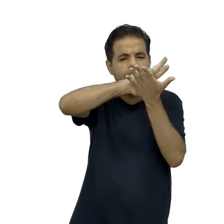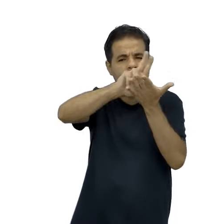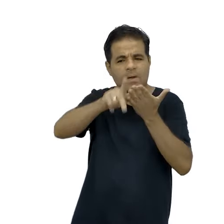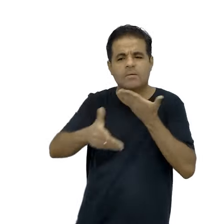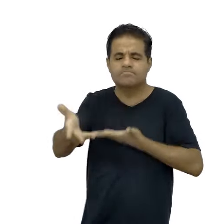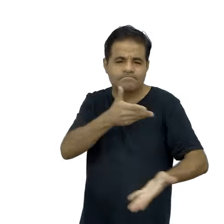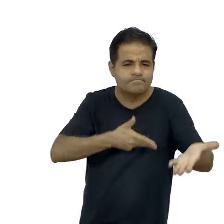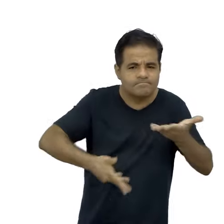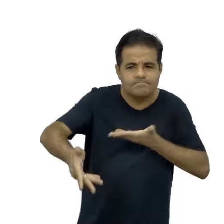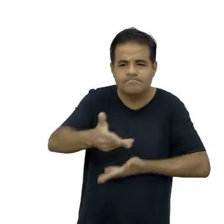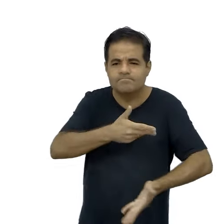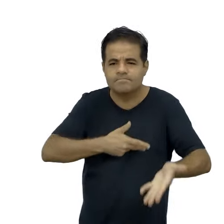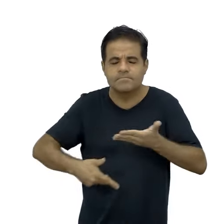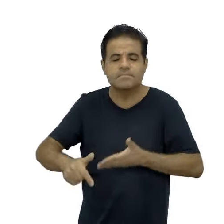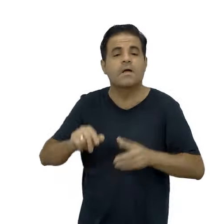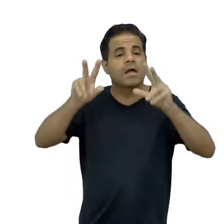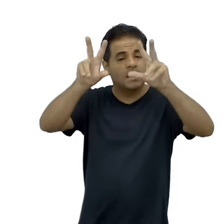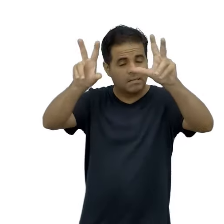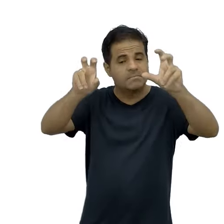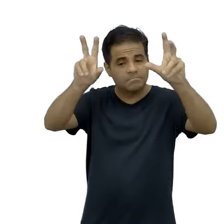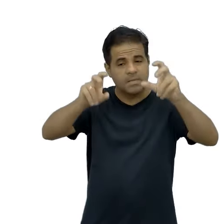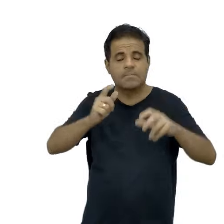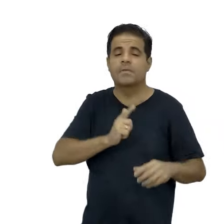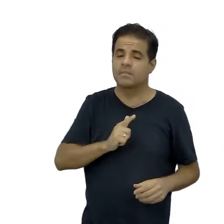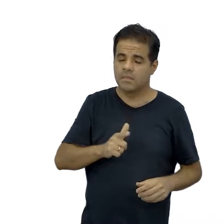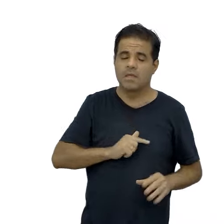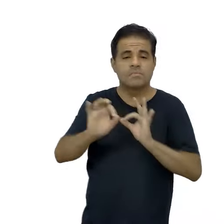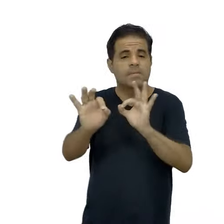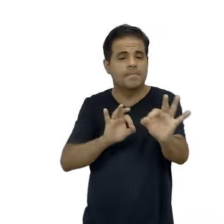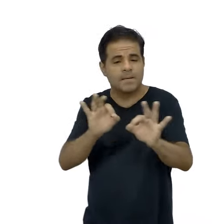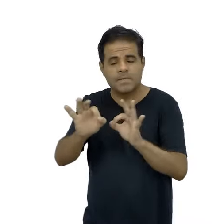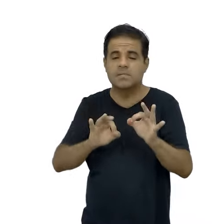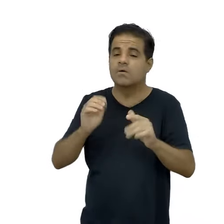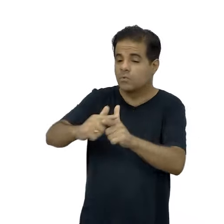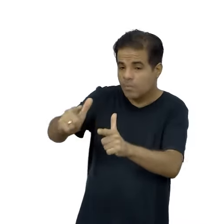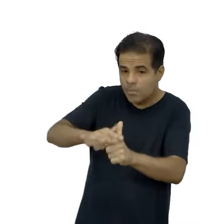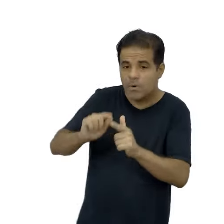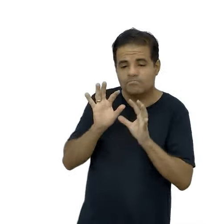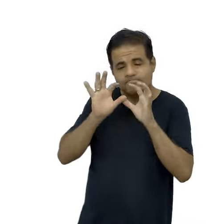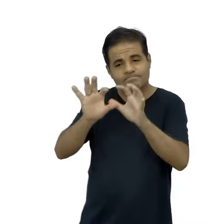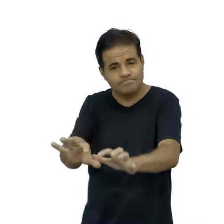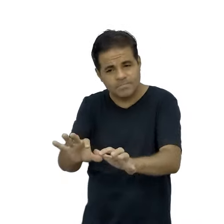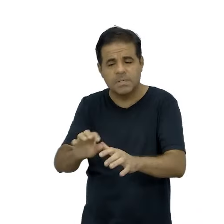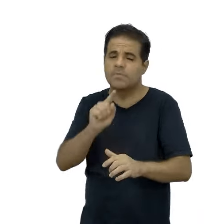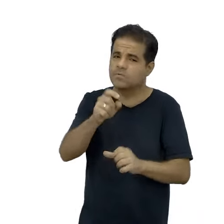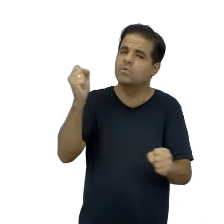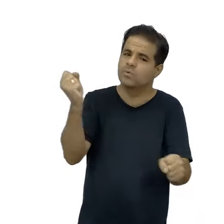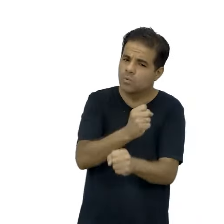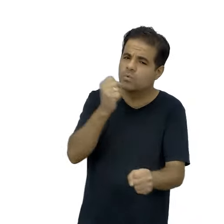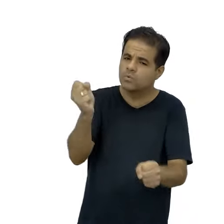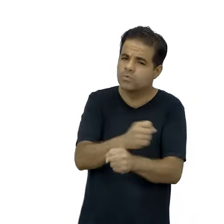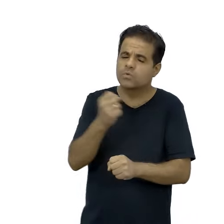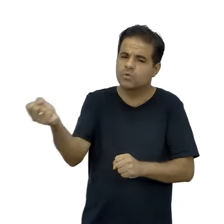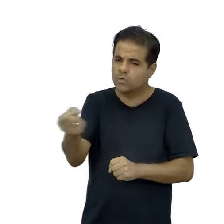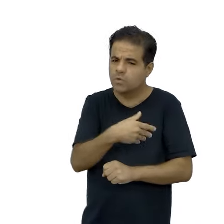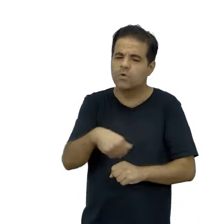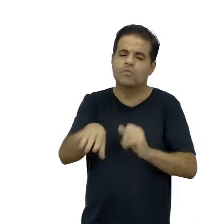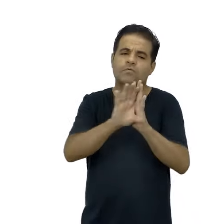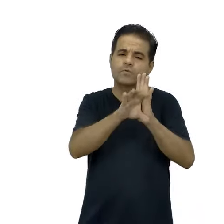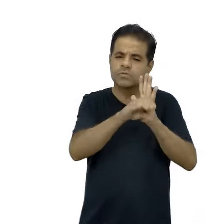estão relacionados a esse tema, nós temos a preparação do problema, né? É você construir um novo conceito com